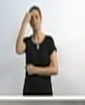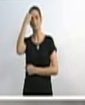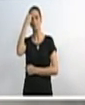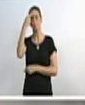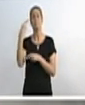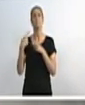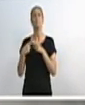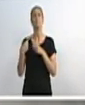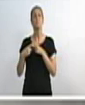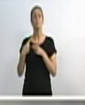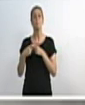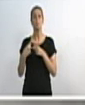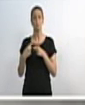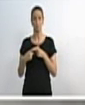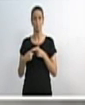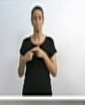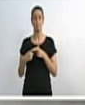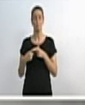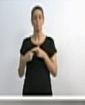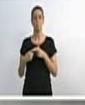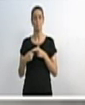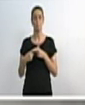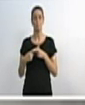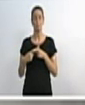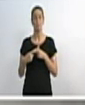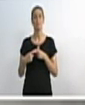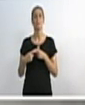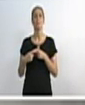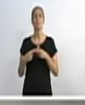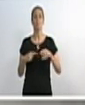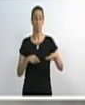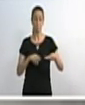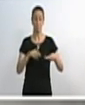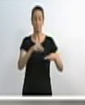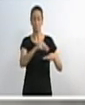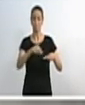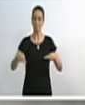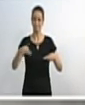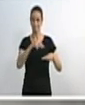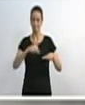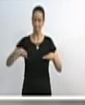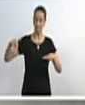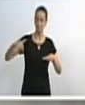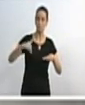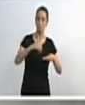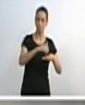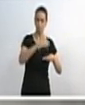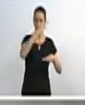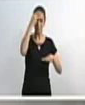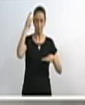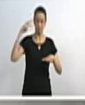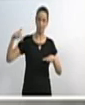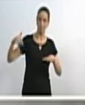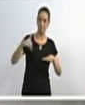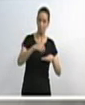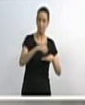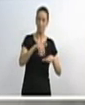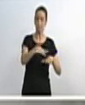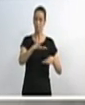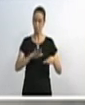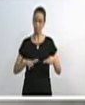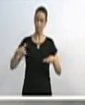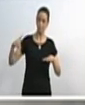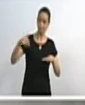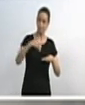faixa de pedestre que é pintada numa via pública, vamos falar pela Gustavo